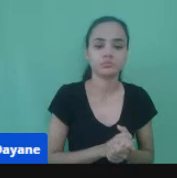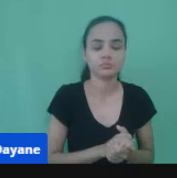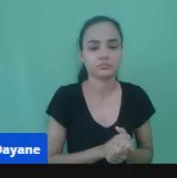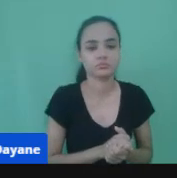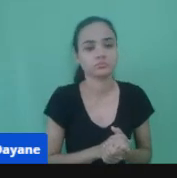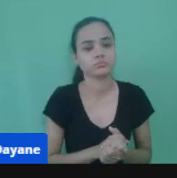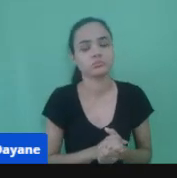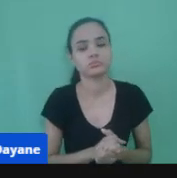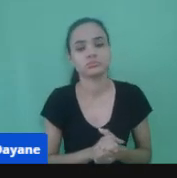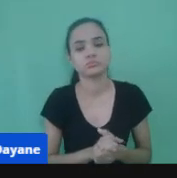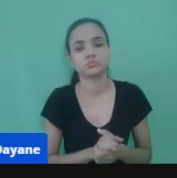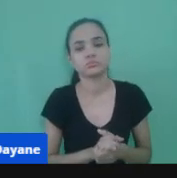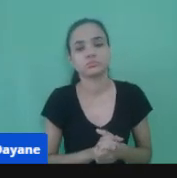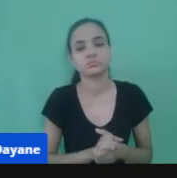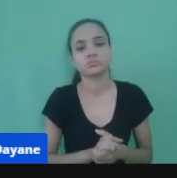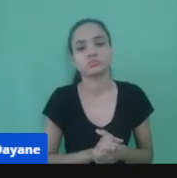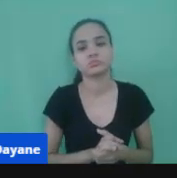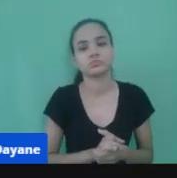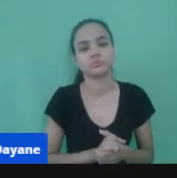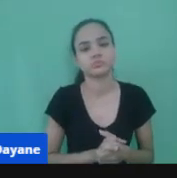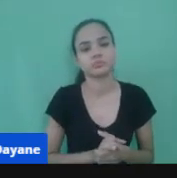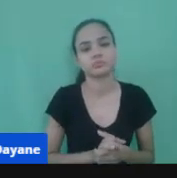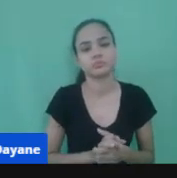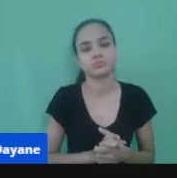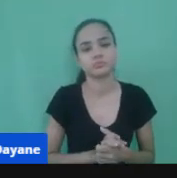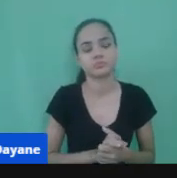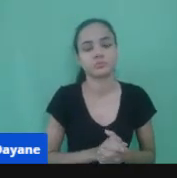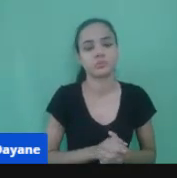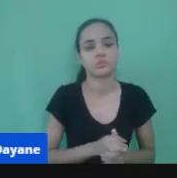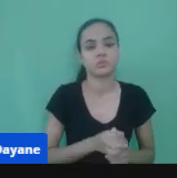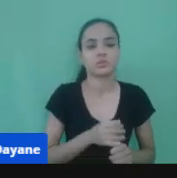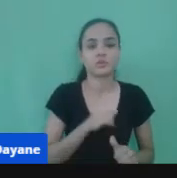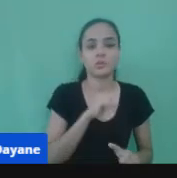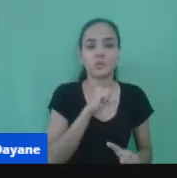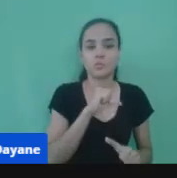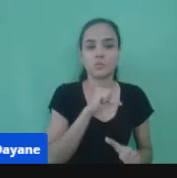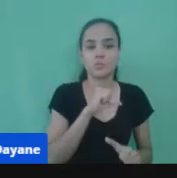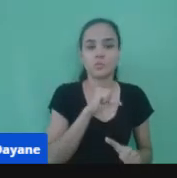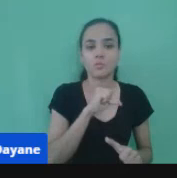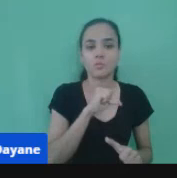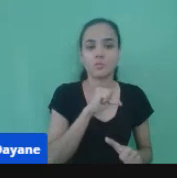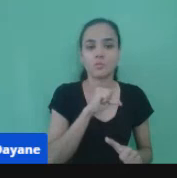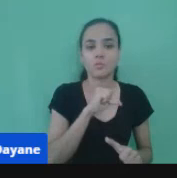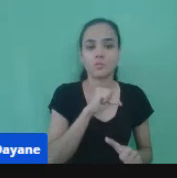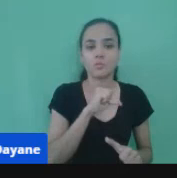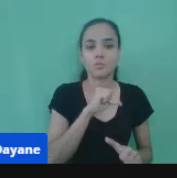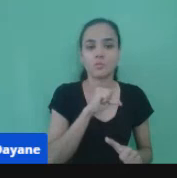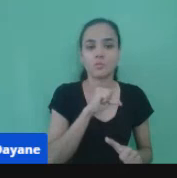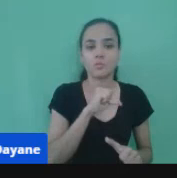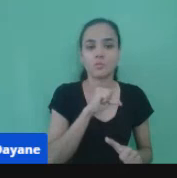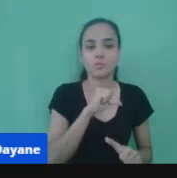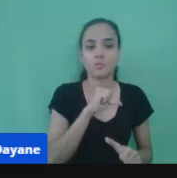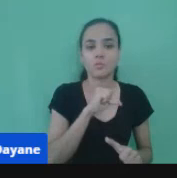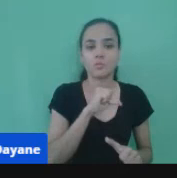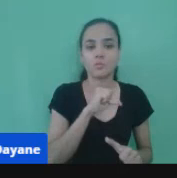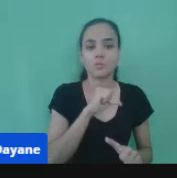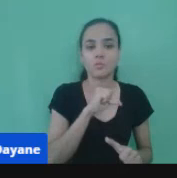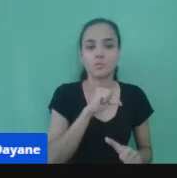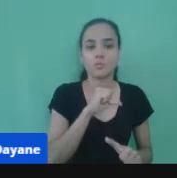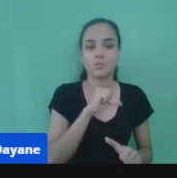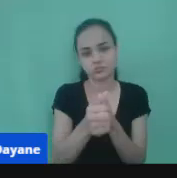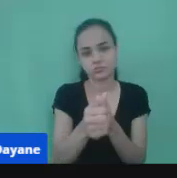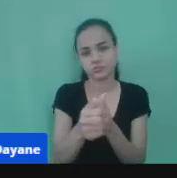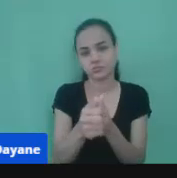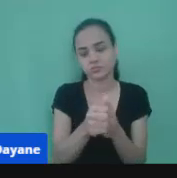seria uma mudança de rota daquilo que a gente vem falando. Daqui para